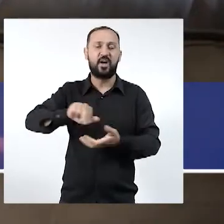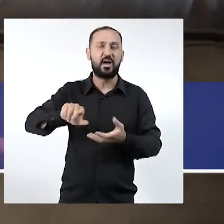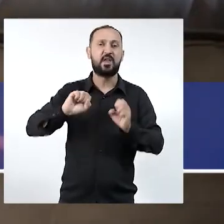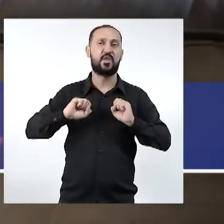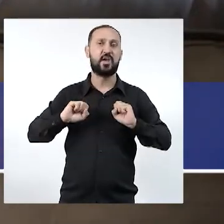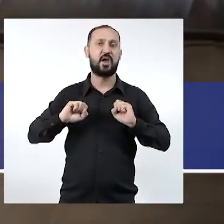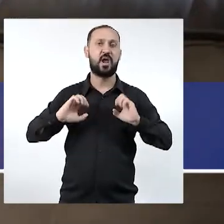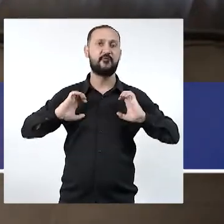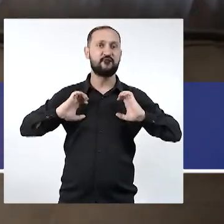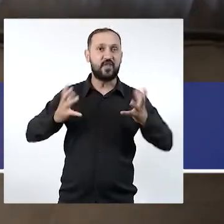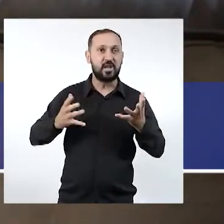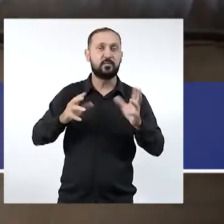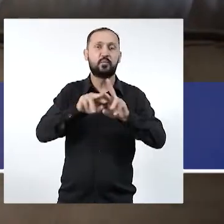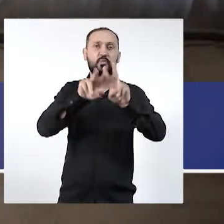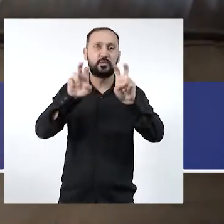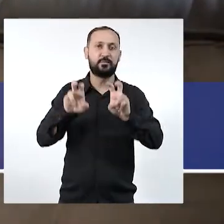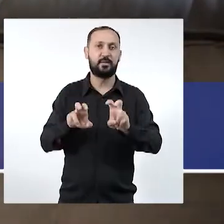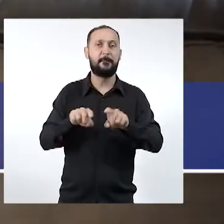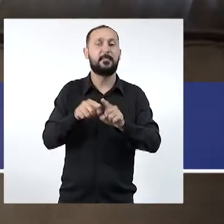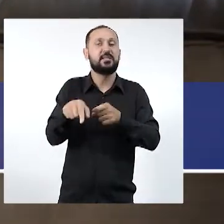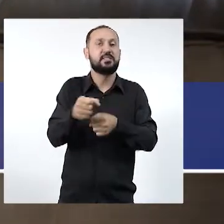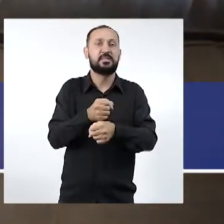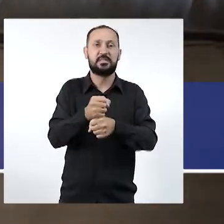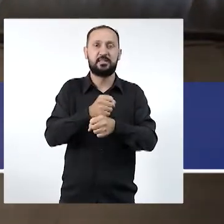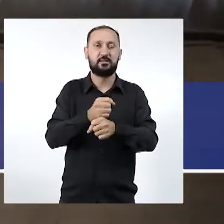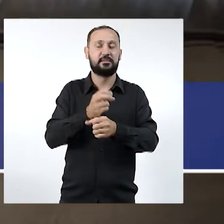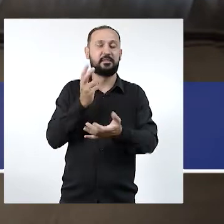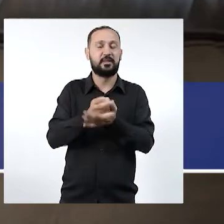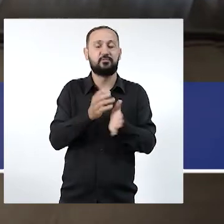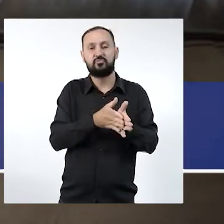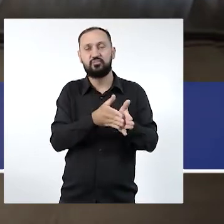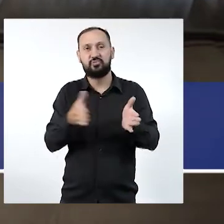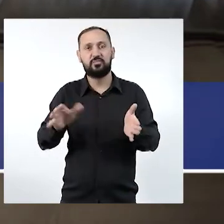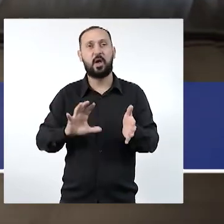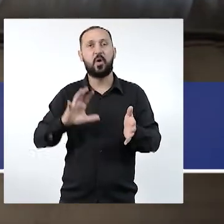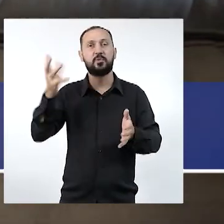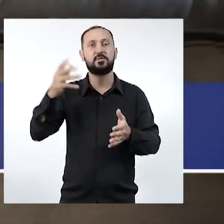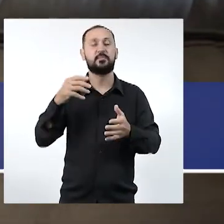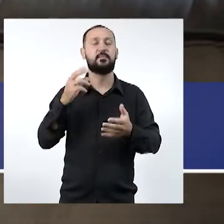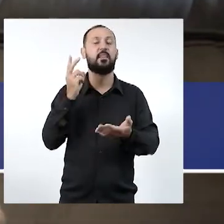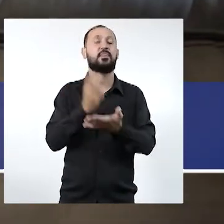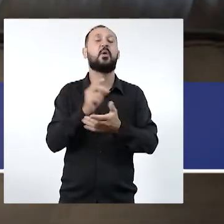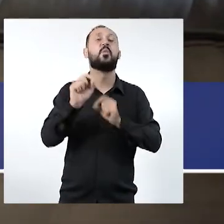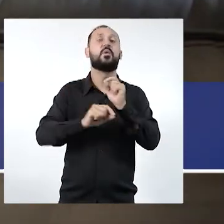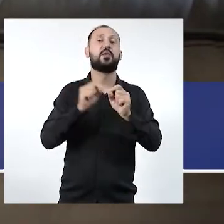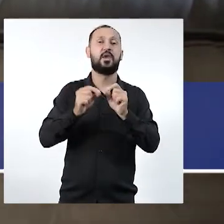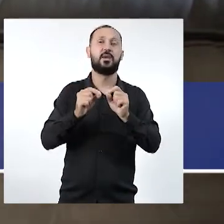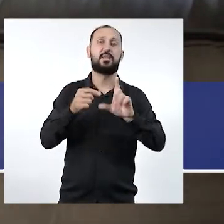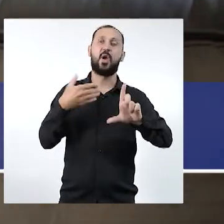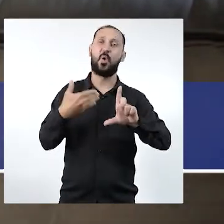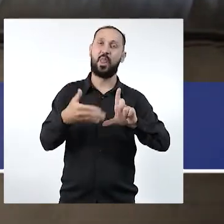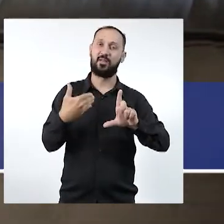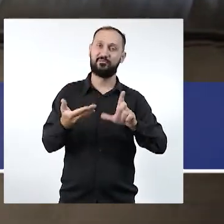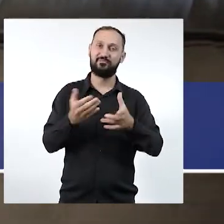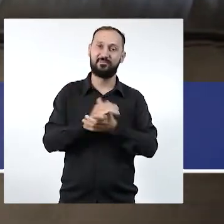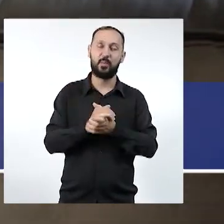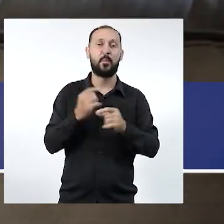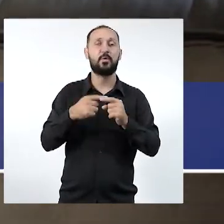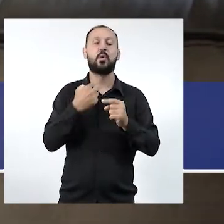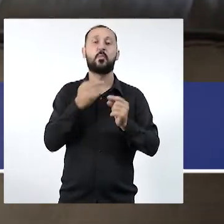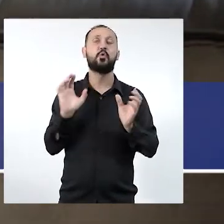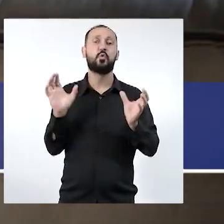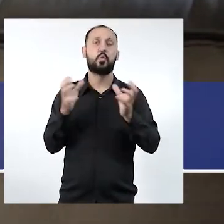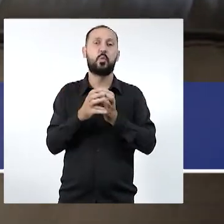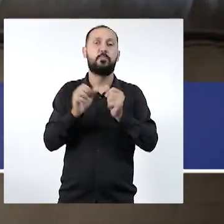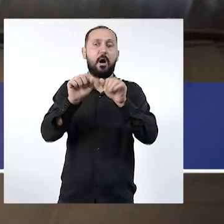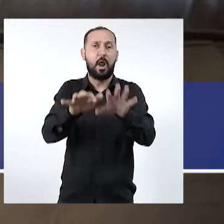eventos relacionados a esse tema. Só que esse ano a campanha toda está acontecendo online, porque nós não podemos, né,